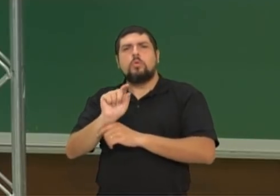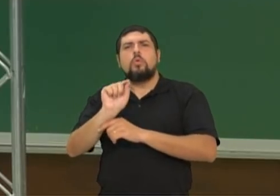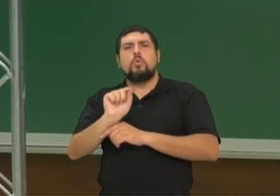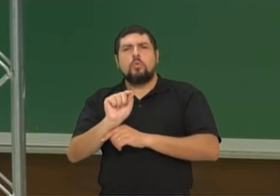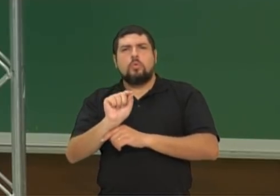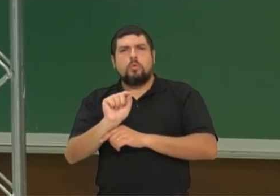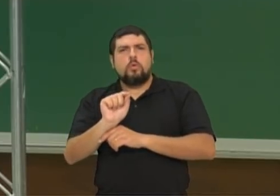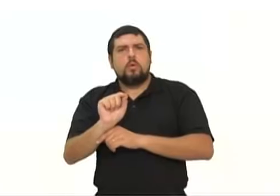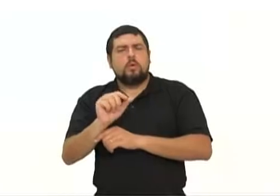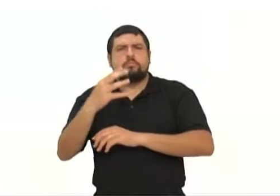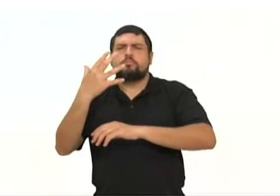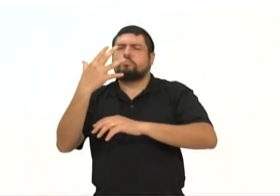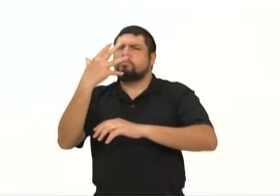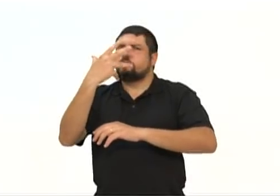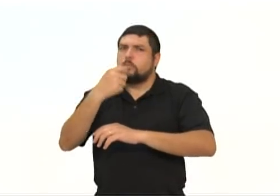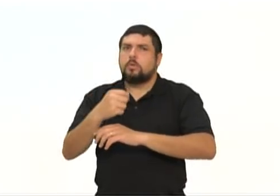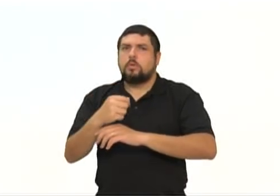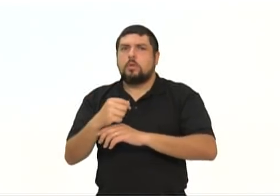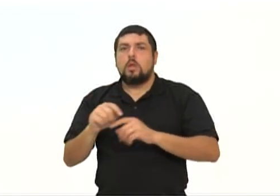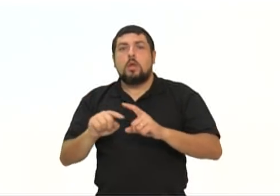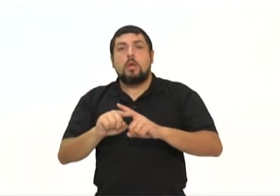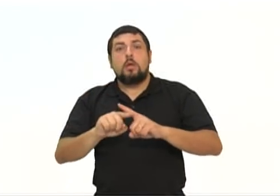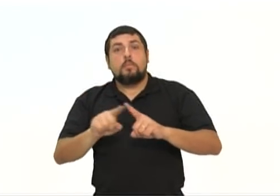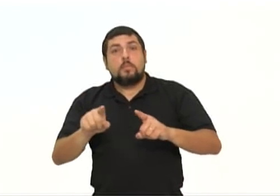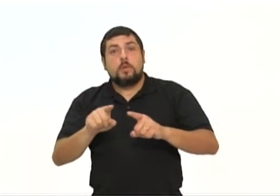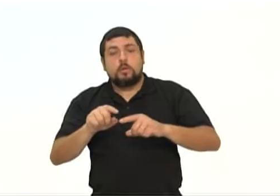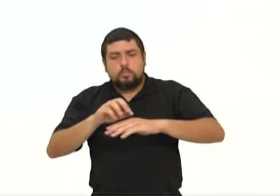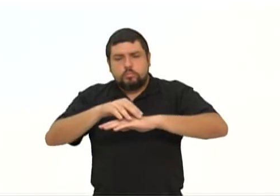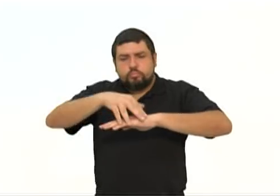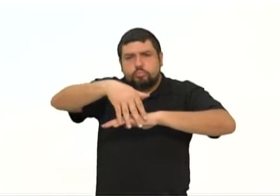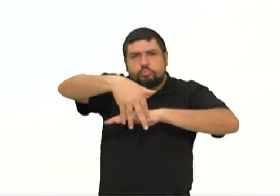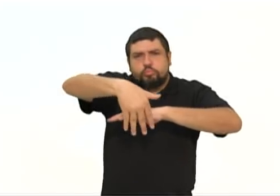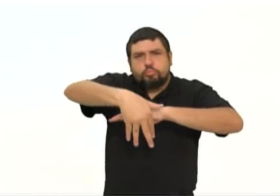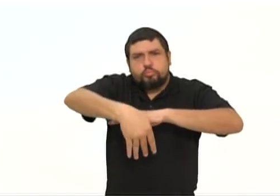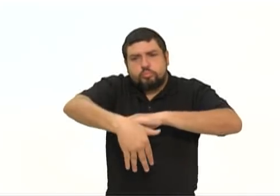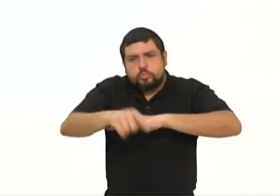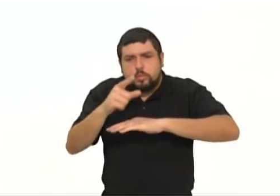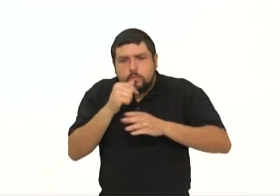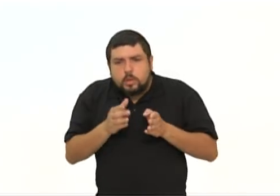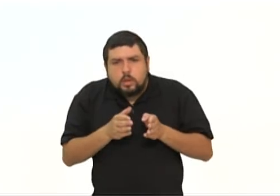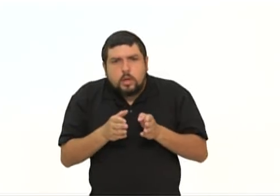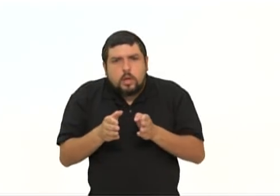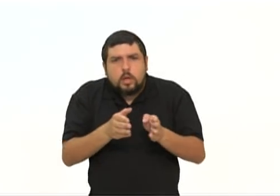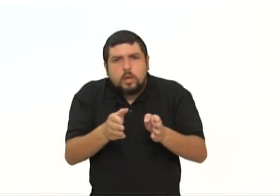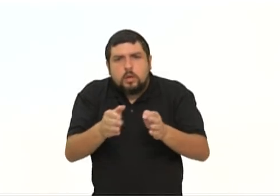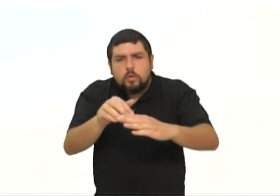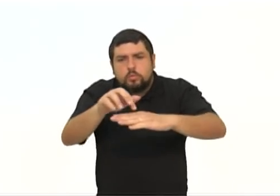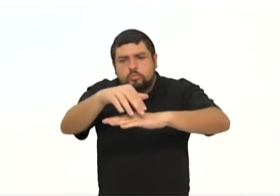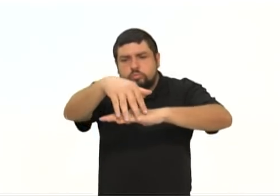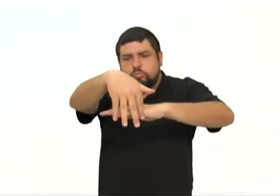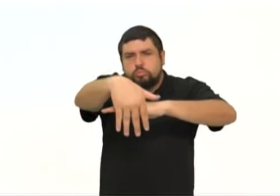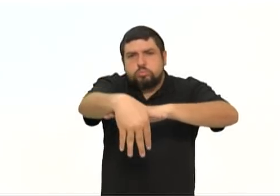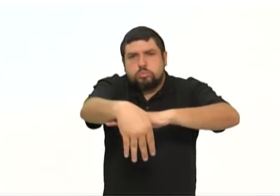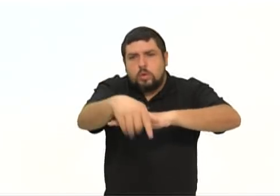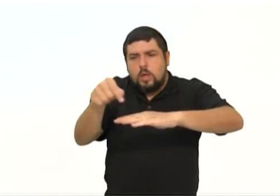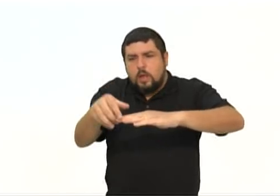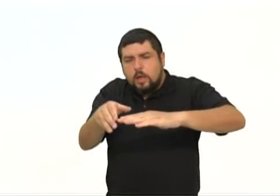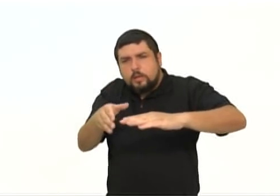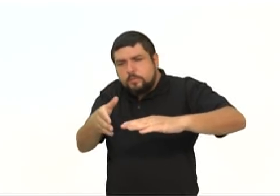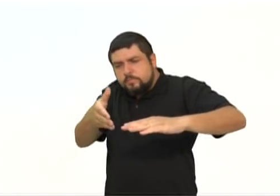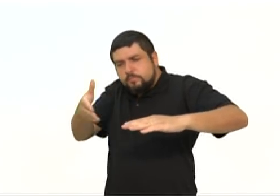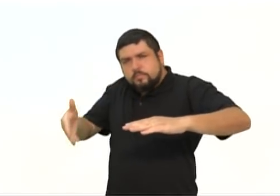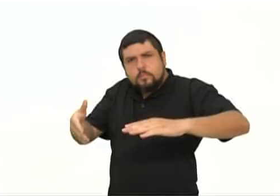indígenas Caigangue, que habitavam as margens do rio Iguaçu, o mundo era governado por um